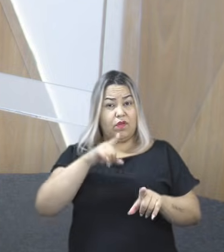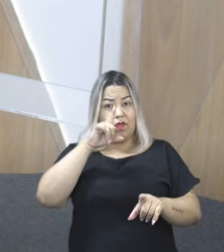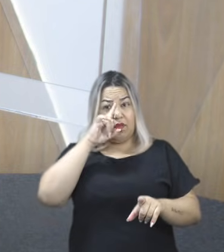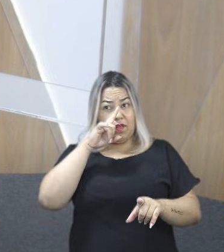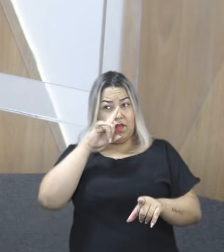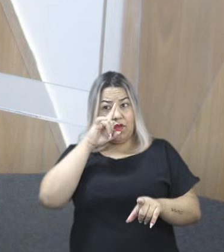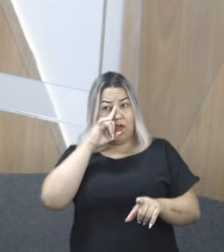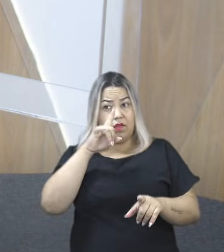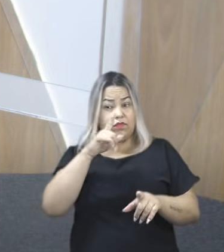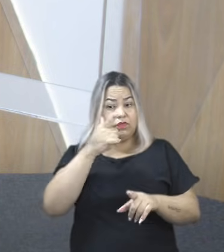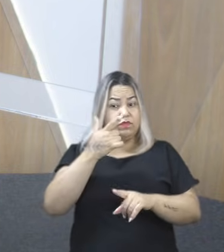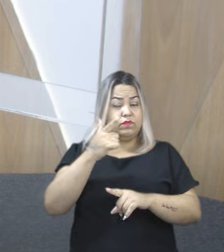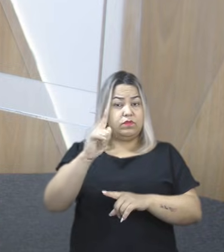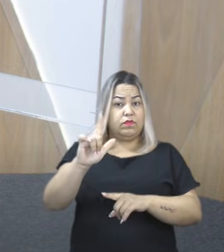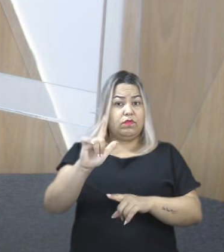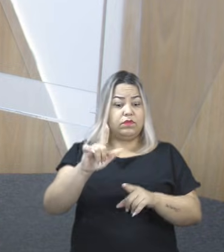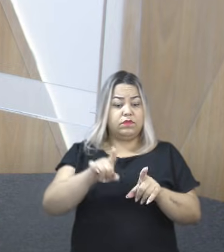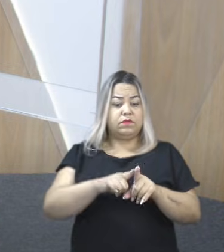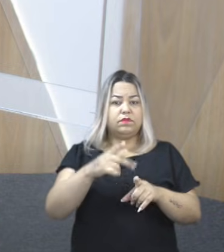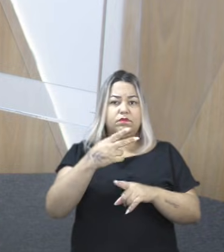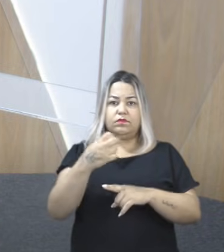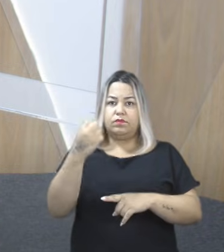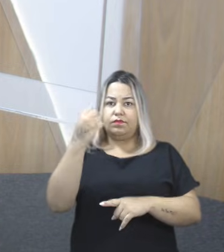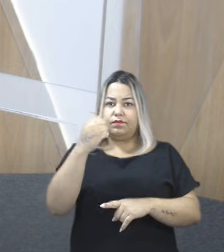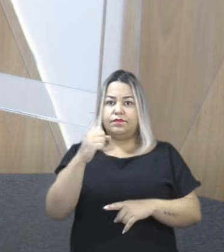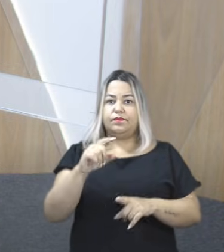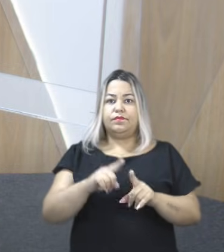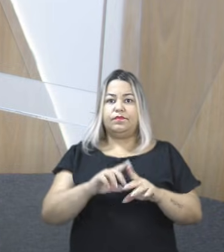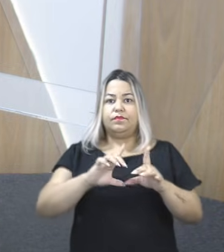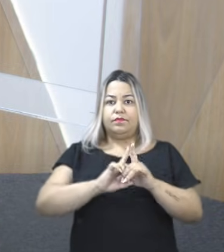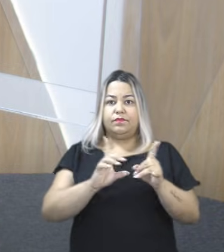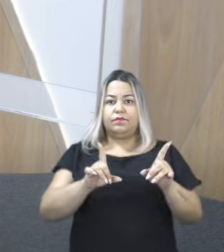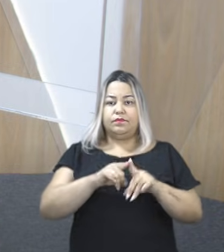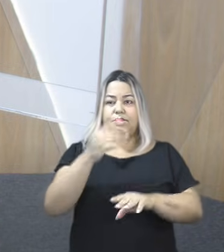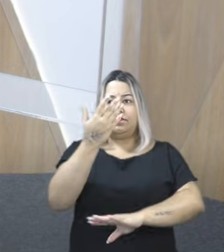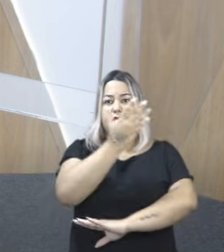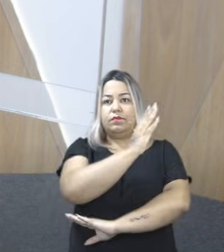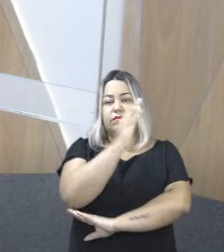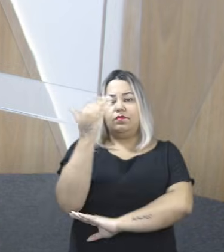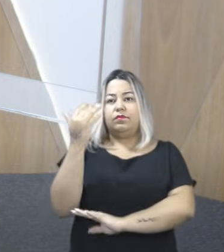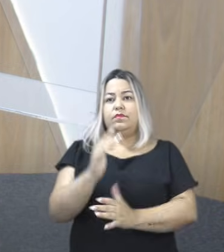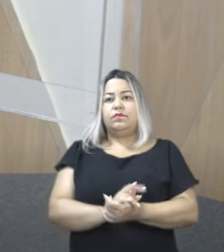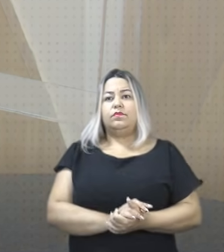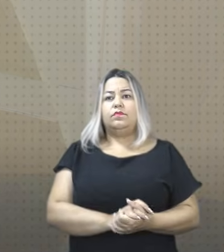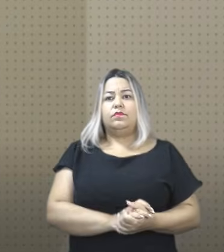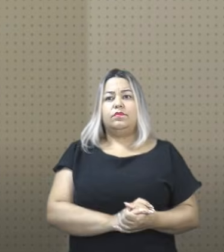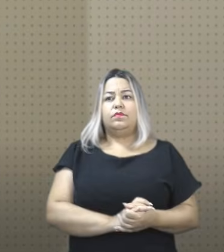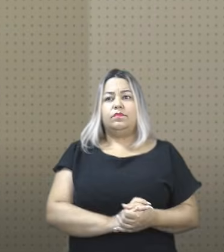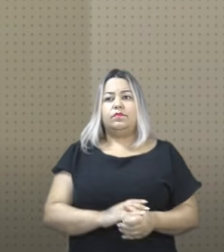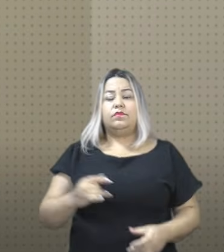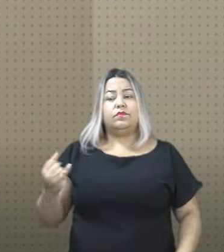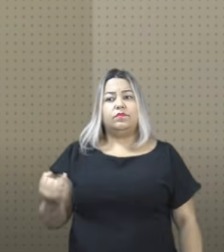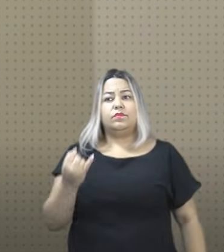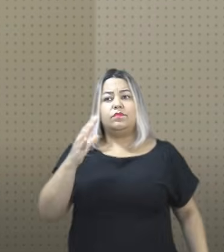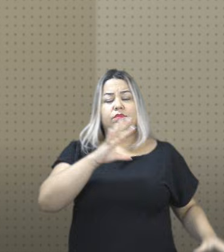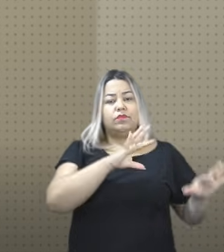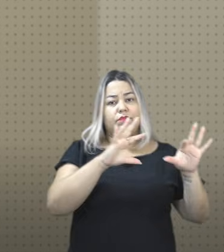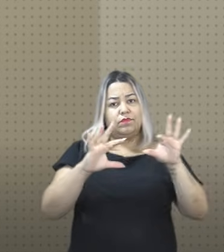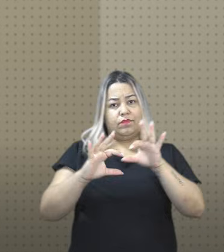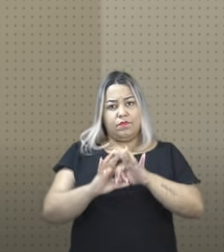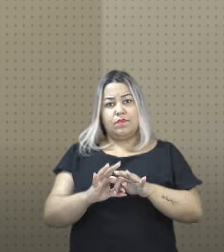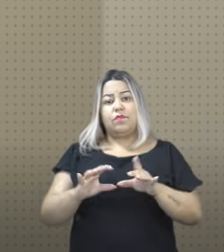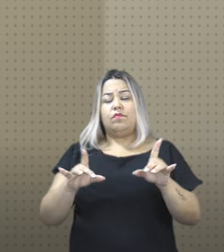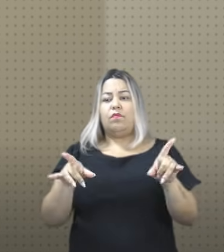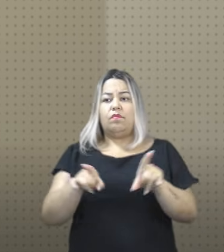conquistas democráticas e também ambientais. É uma reunião muito importante no contexto da COP, né?